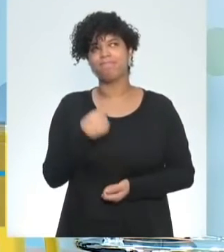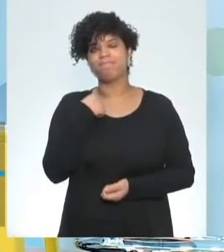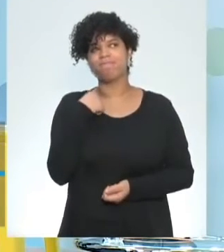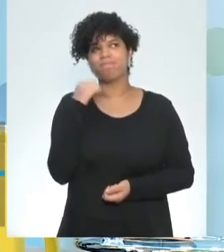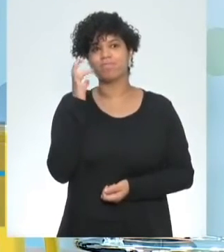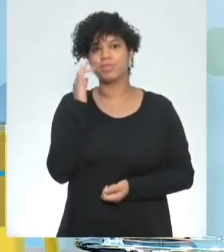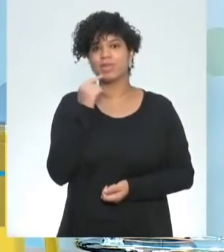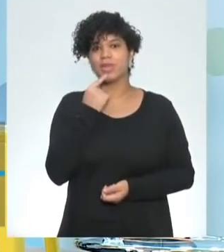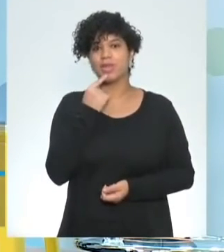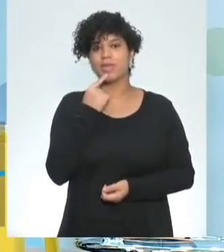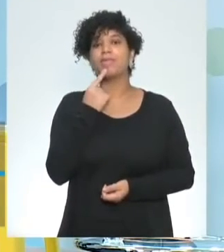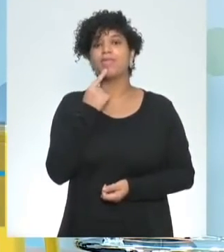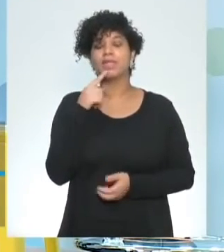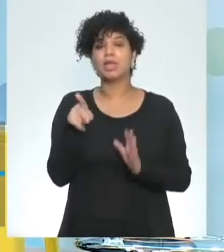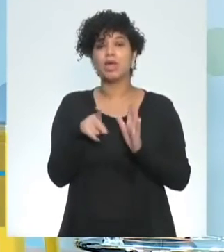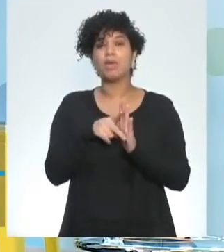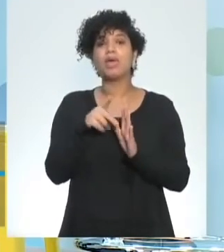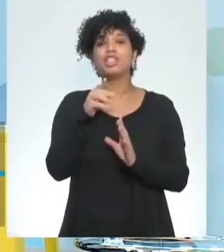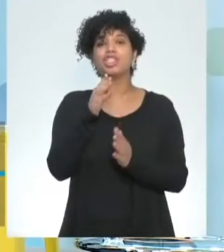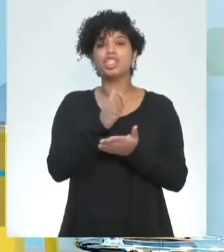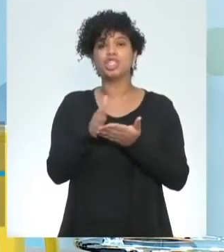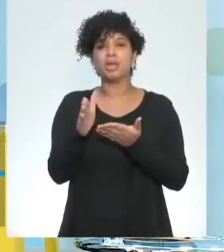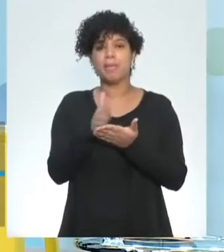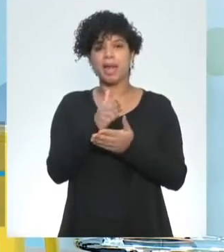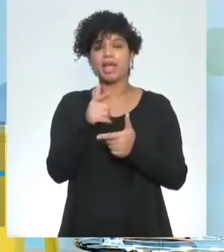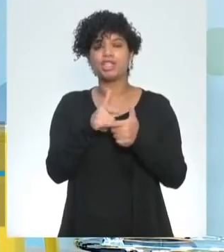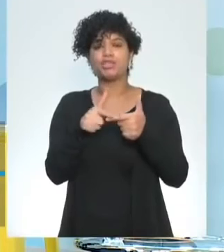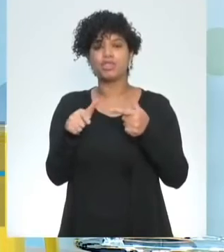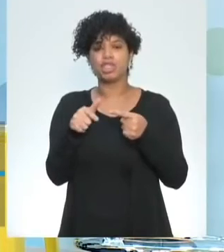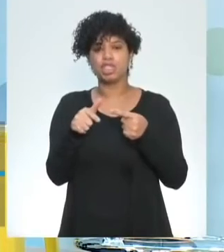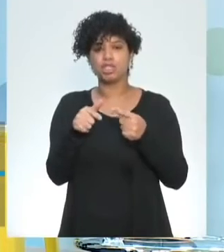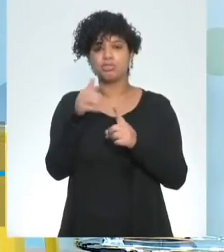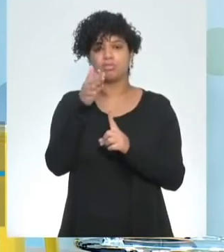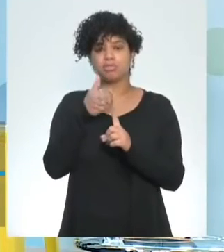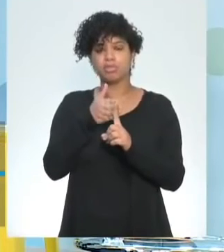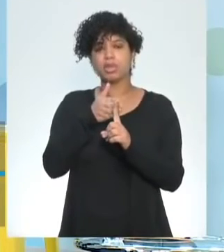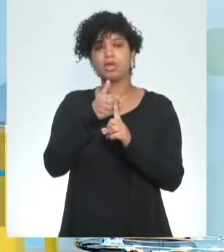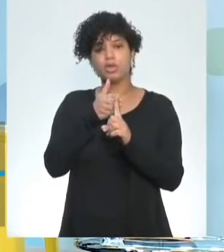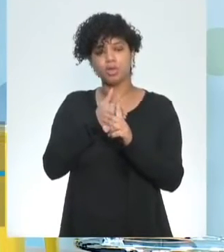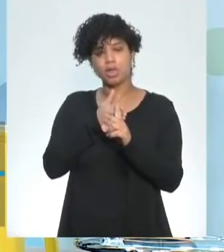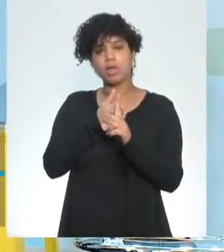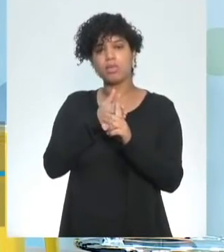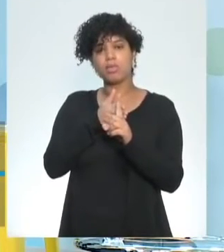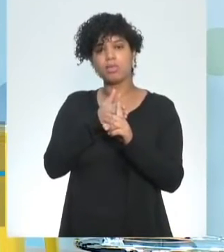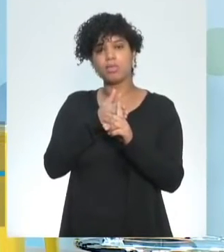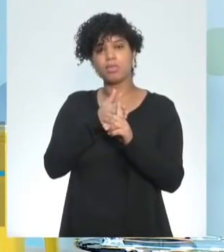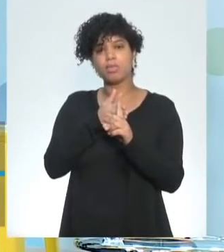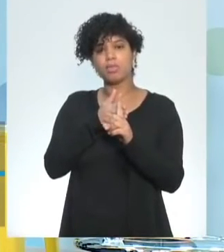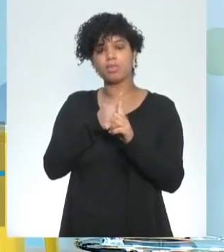fazer regra de 3, com lado